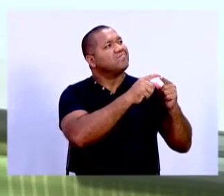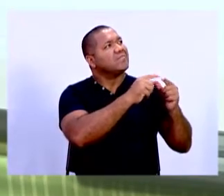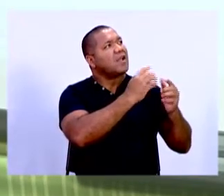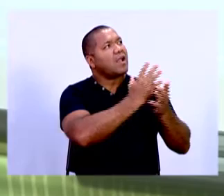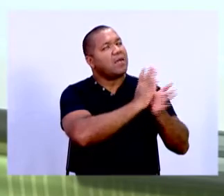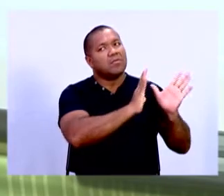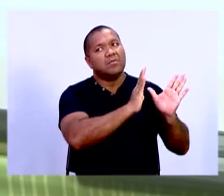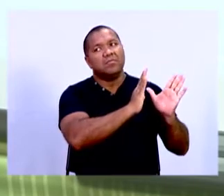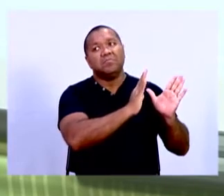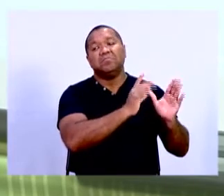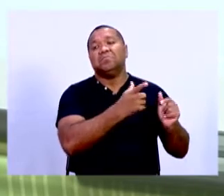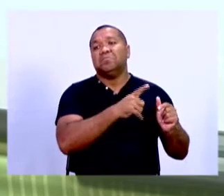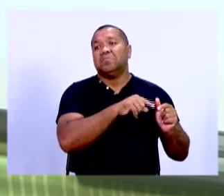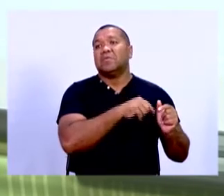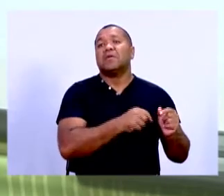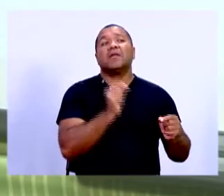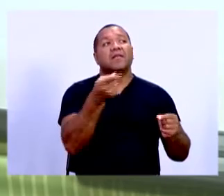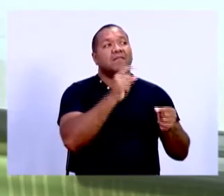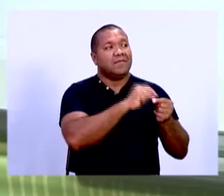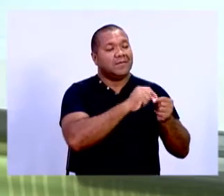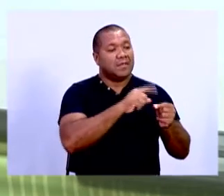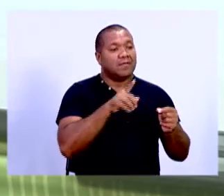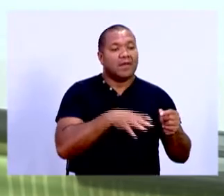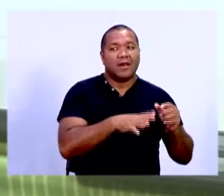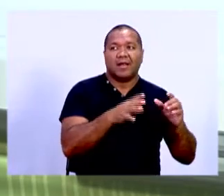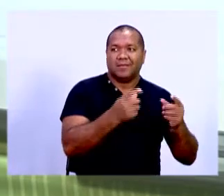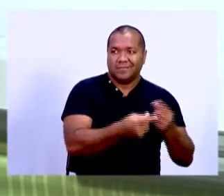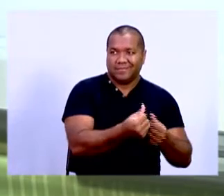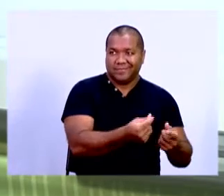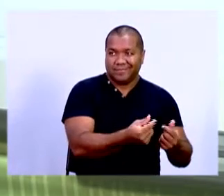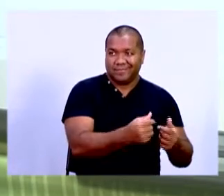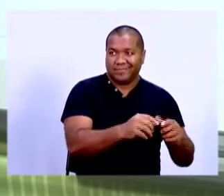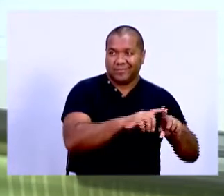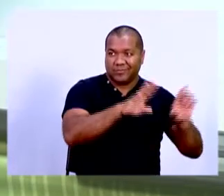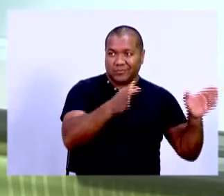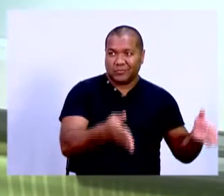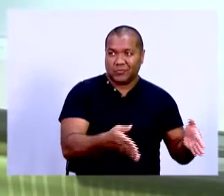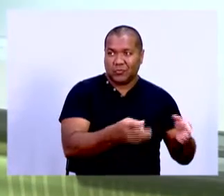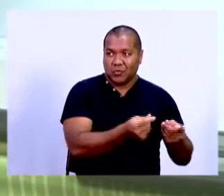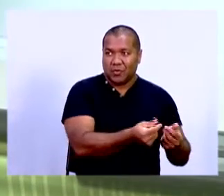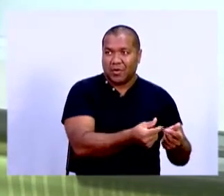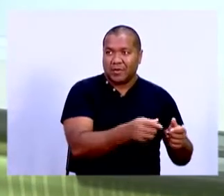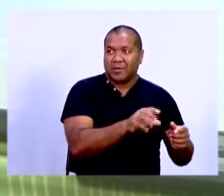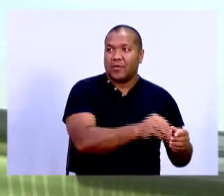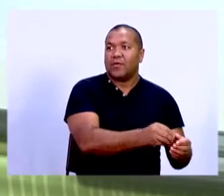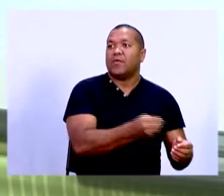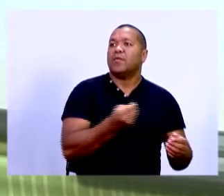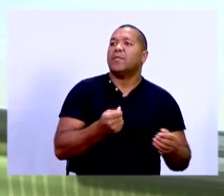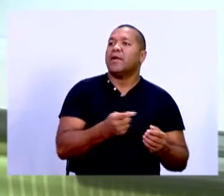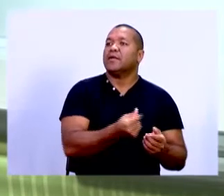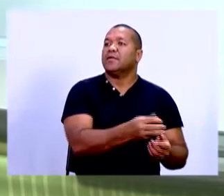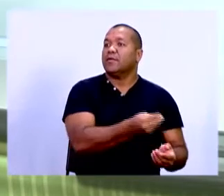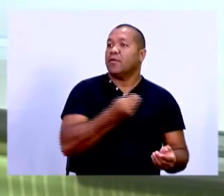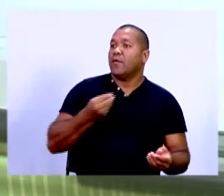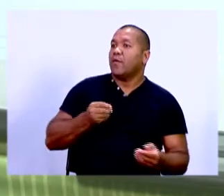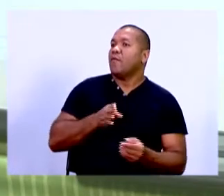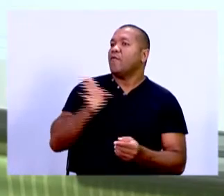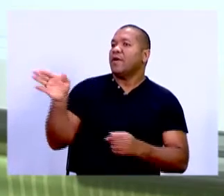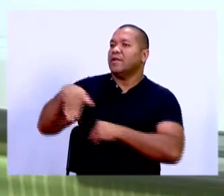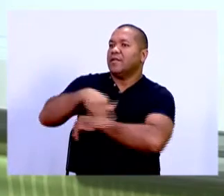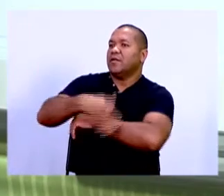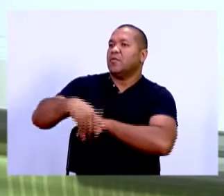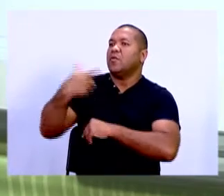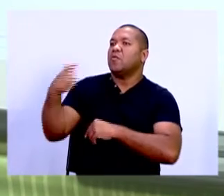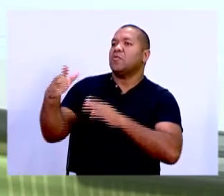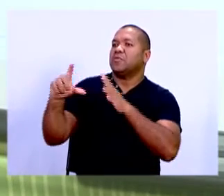pega dinheiro do caixa, vai na rua, no concorrente ou em outra loja, compra a resistência lá, vamos dizer que